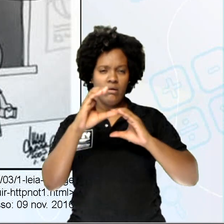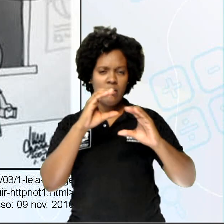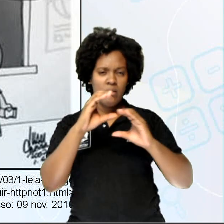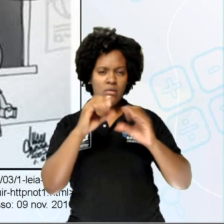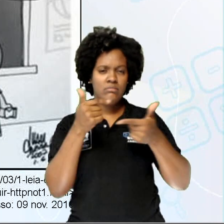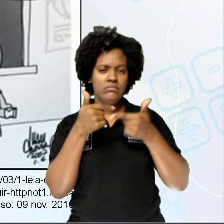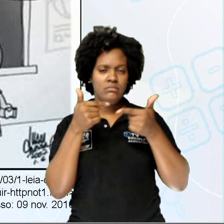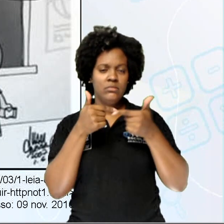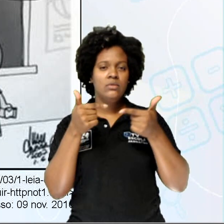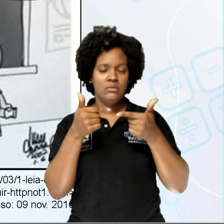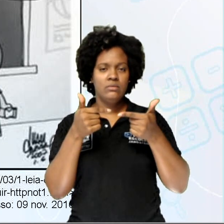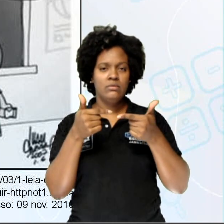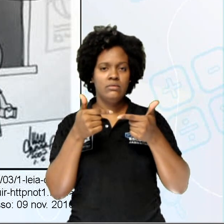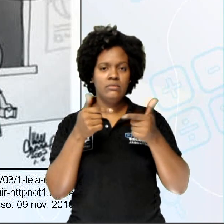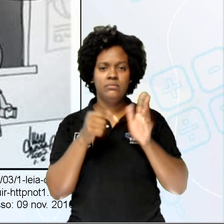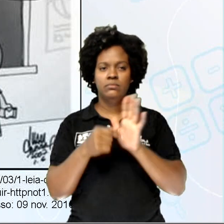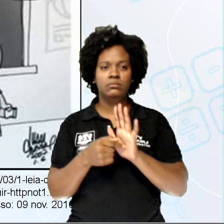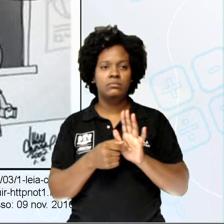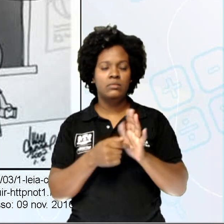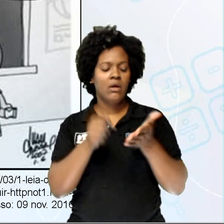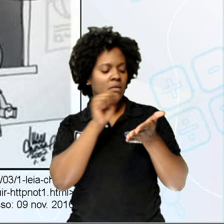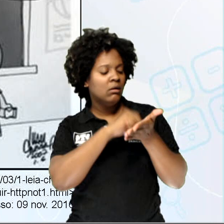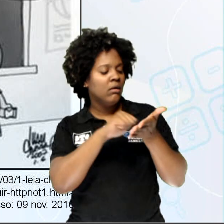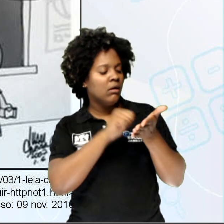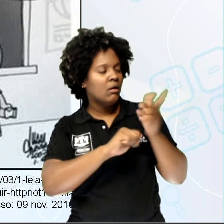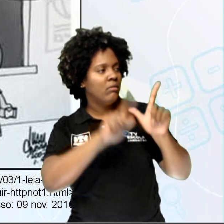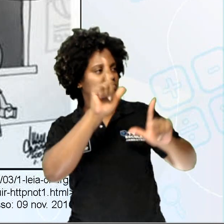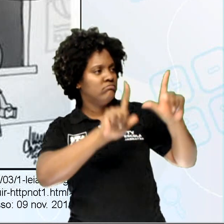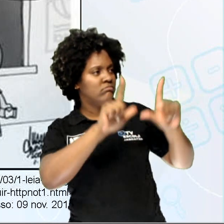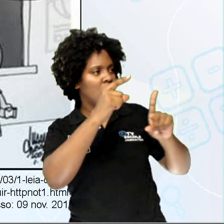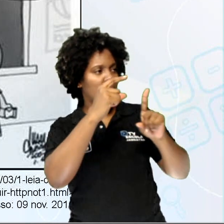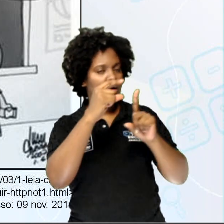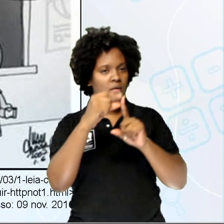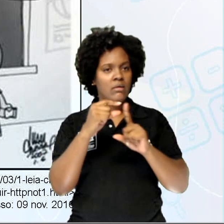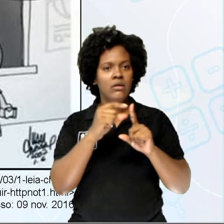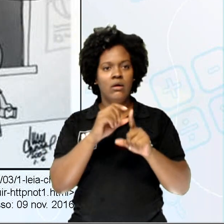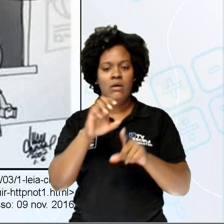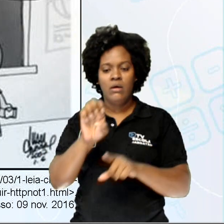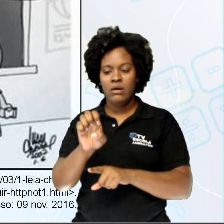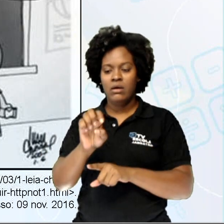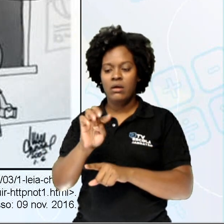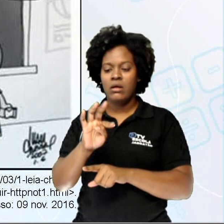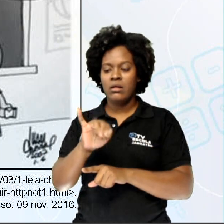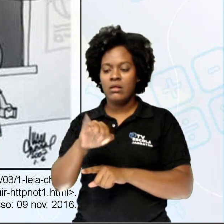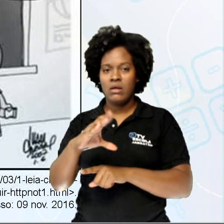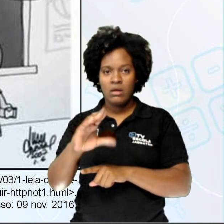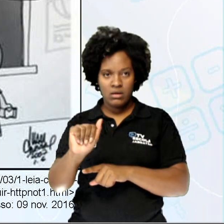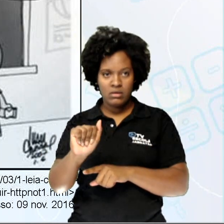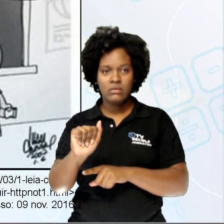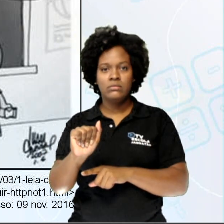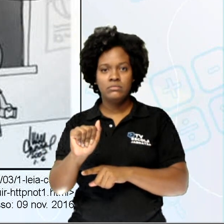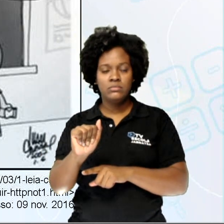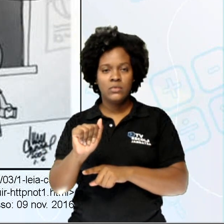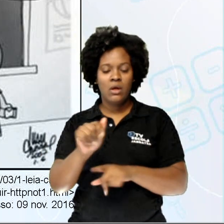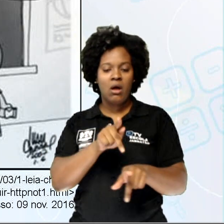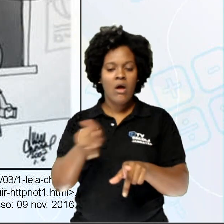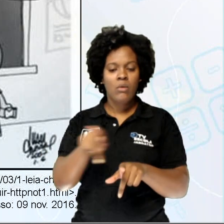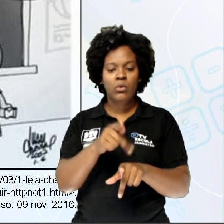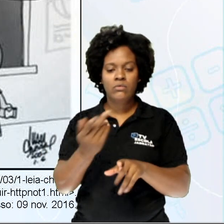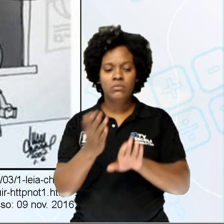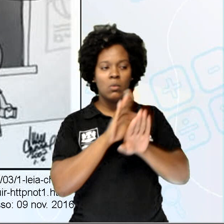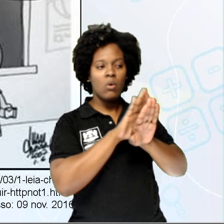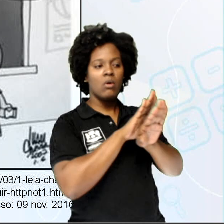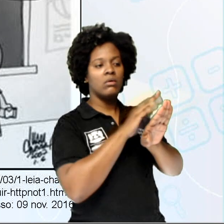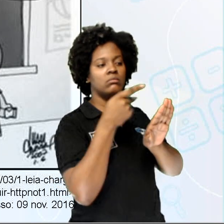diz o seguinte. Escreva na lousa a palavra ética. Isso é a professora de costas para o quadro, dizendo para o seu